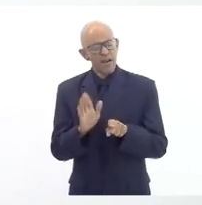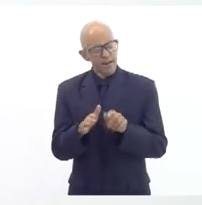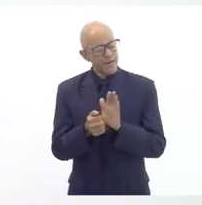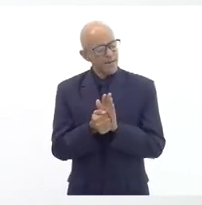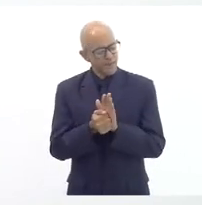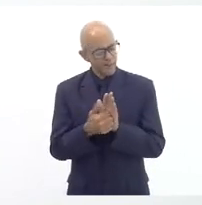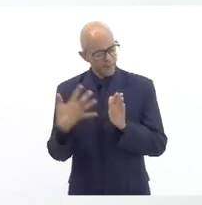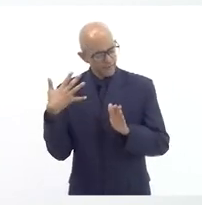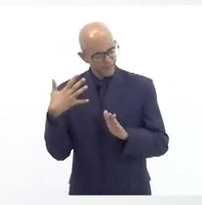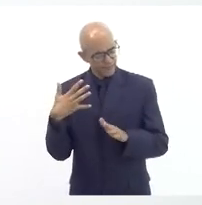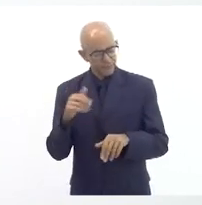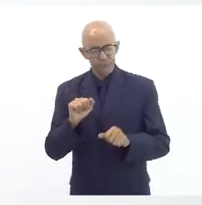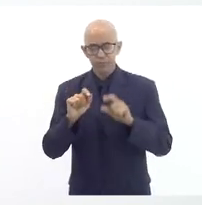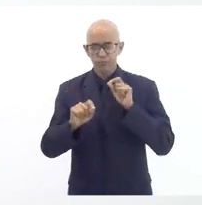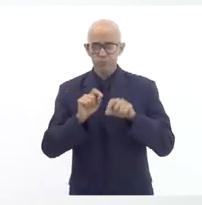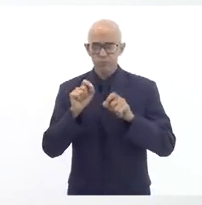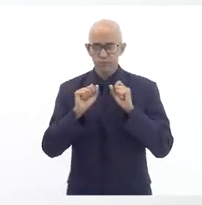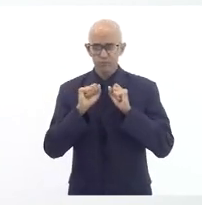vezes que a Alerj